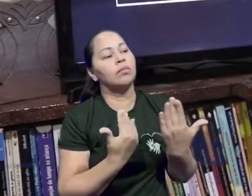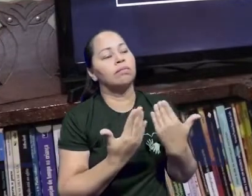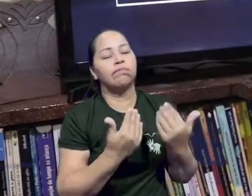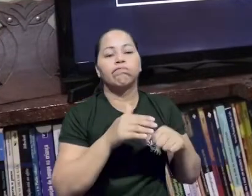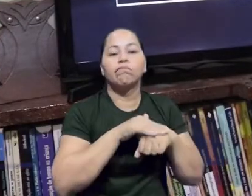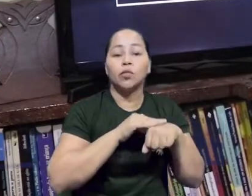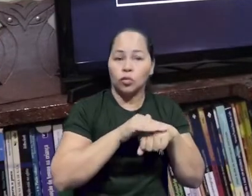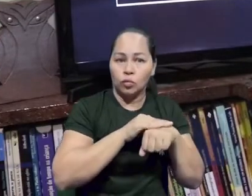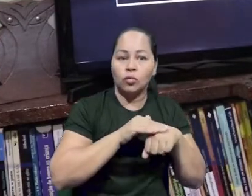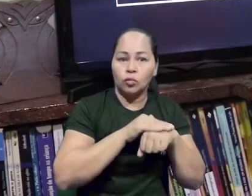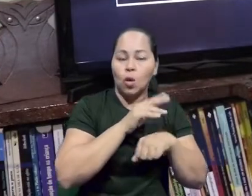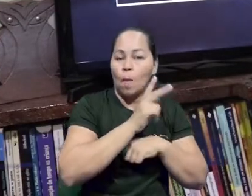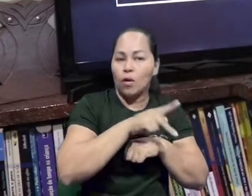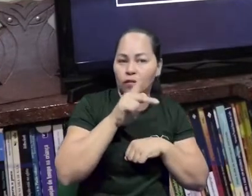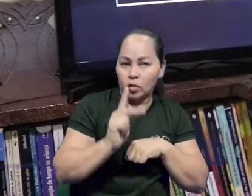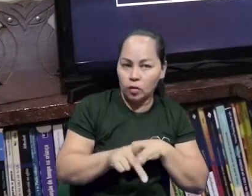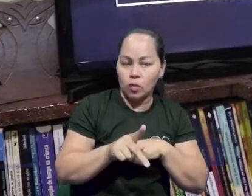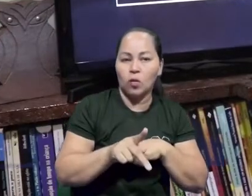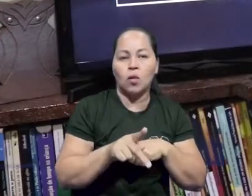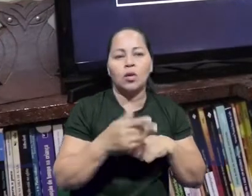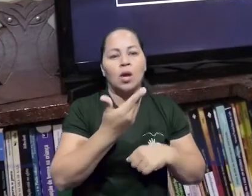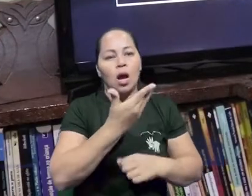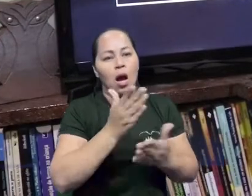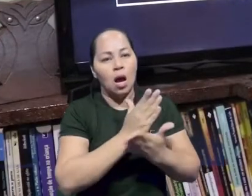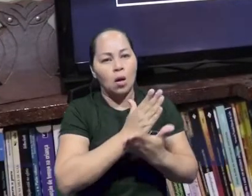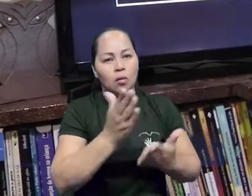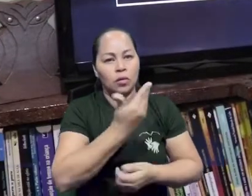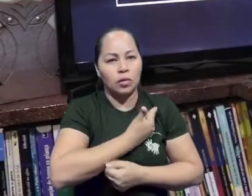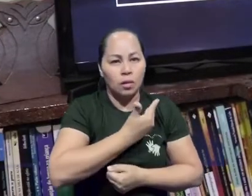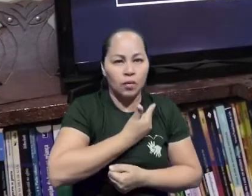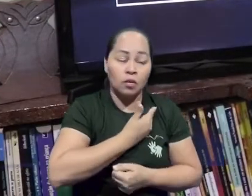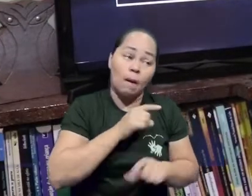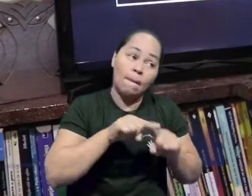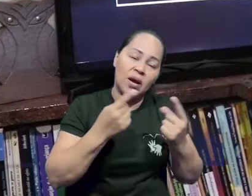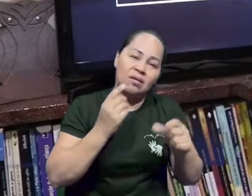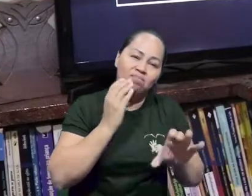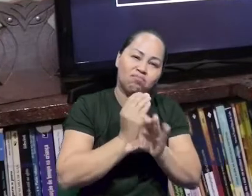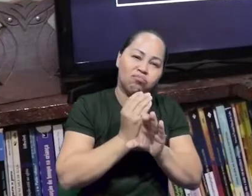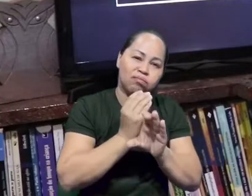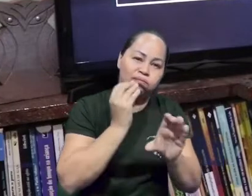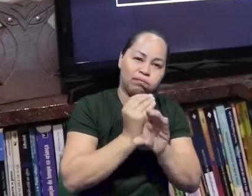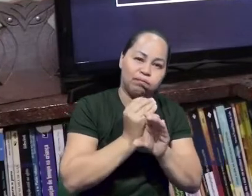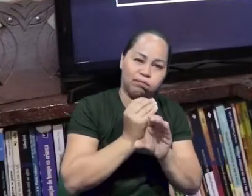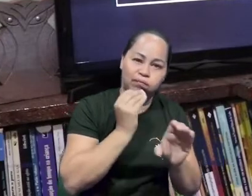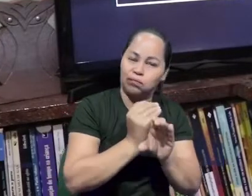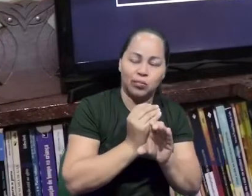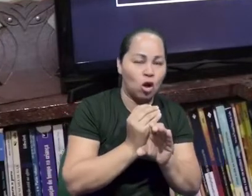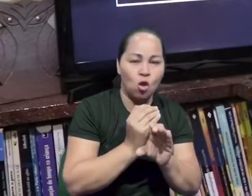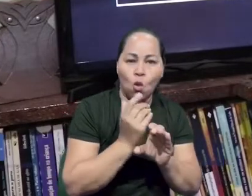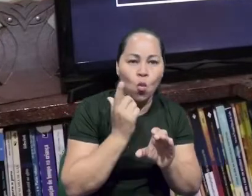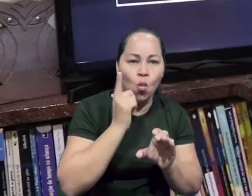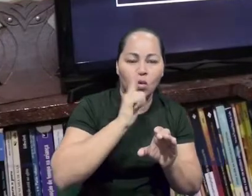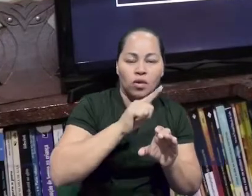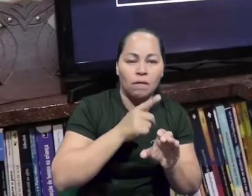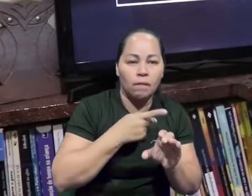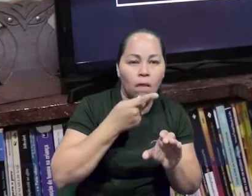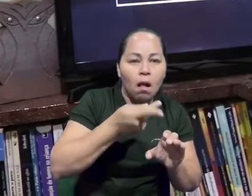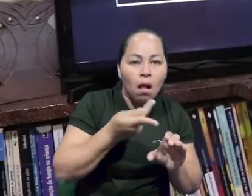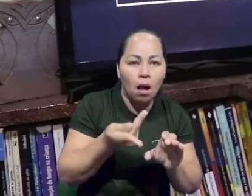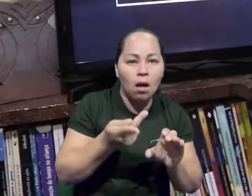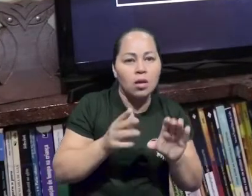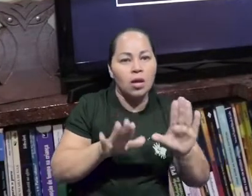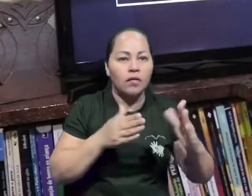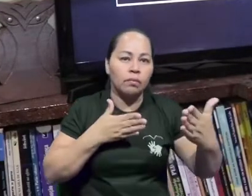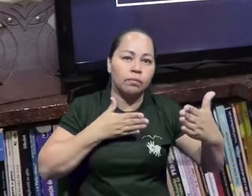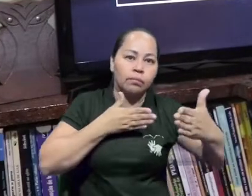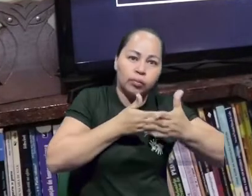com os professores, né? Então, na escola possui alguns amigos, mas tem dificuldade de comunicação. Quando encontra uma barreira,